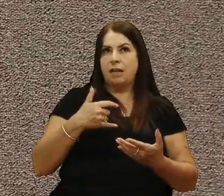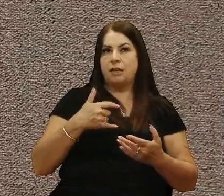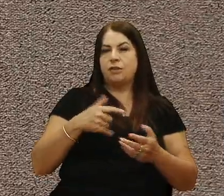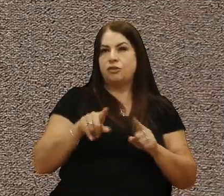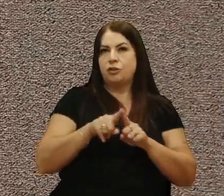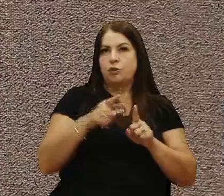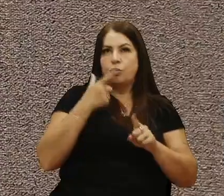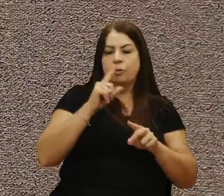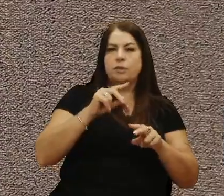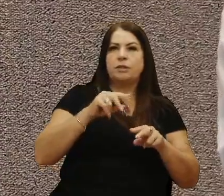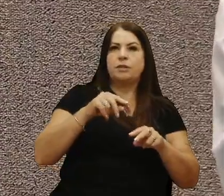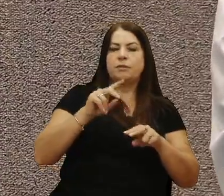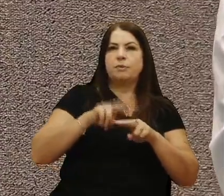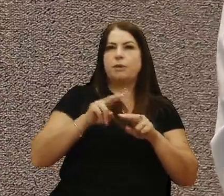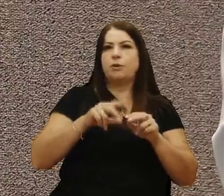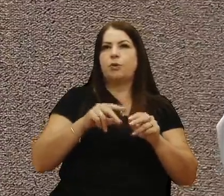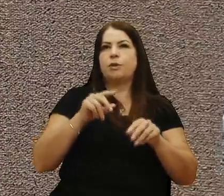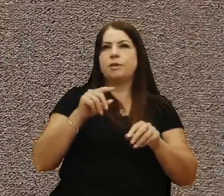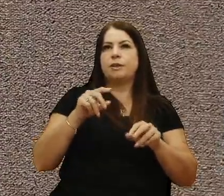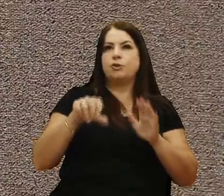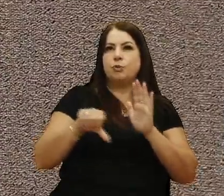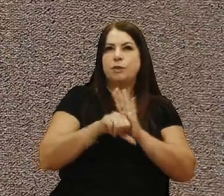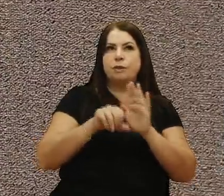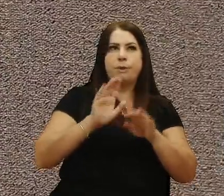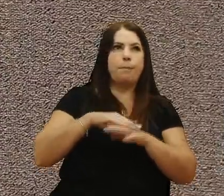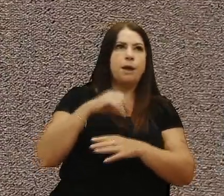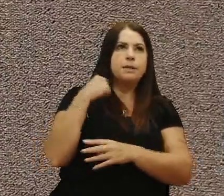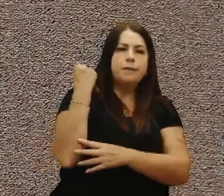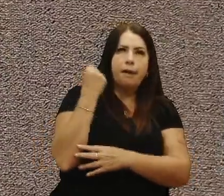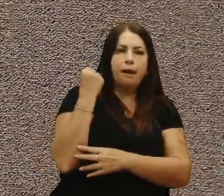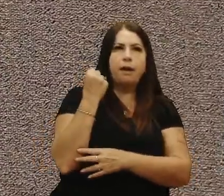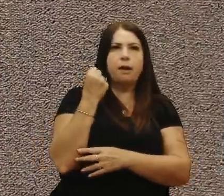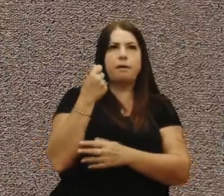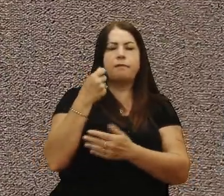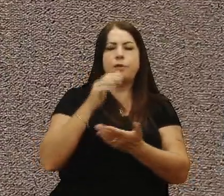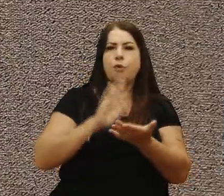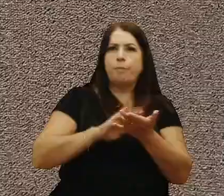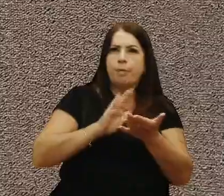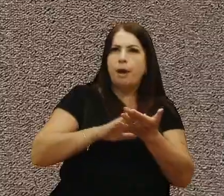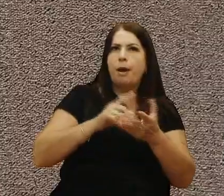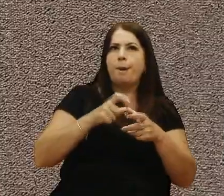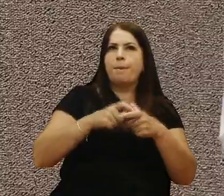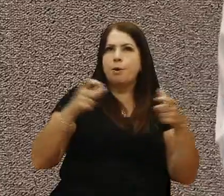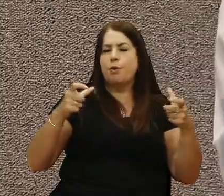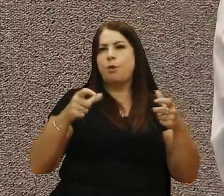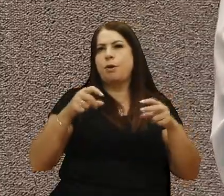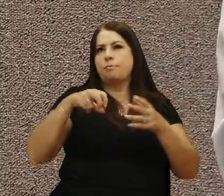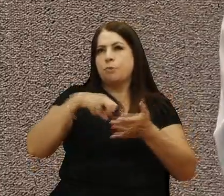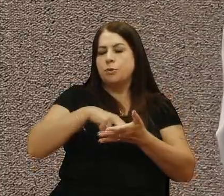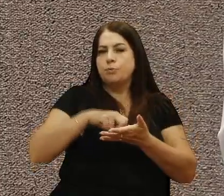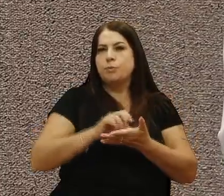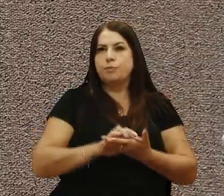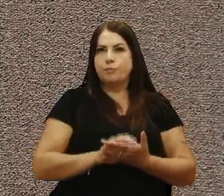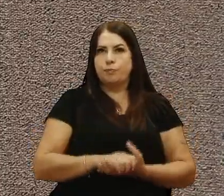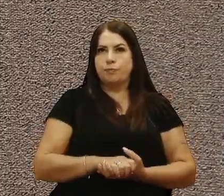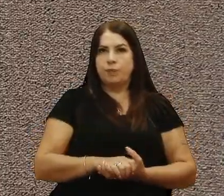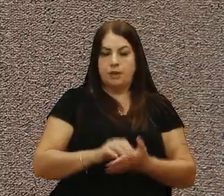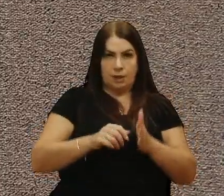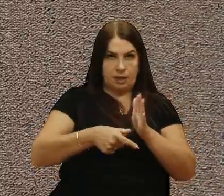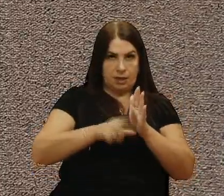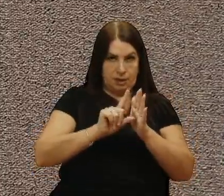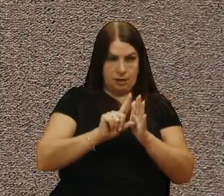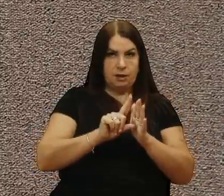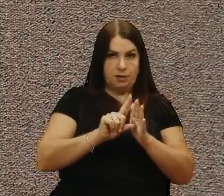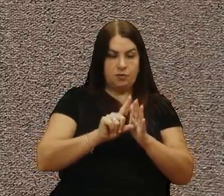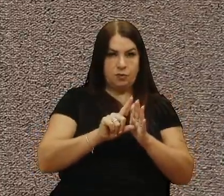mais hediondo, ou cobrar mais, enfim, né, uma punição maior, eu acho que, antes